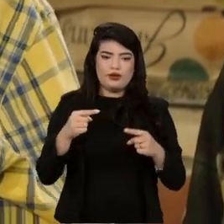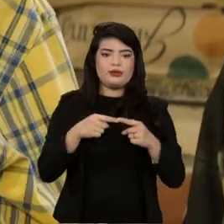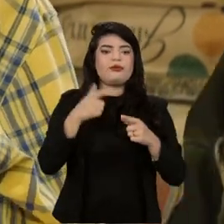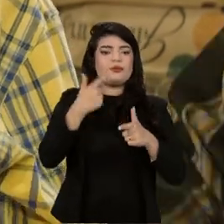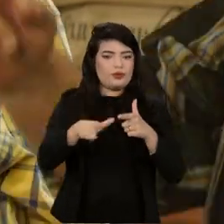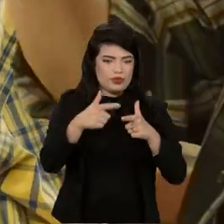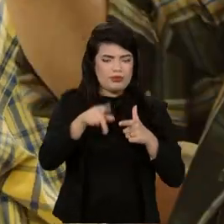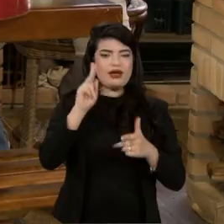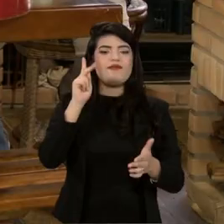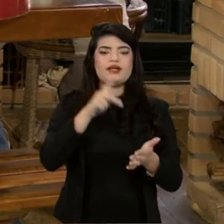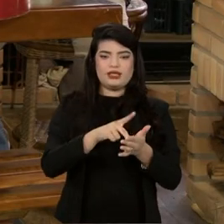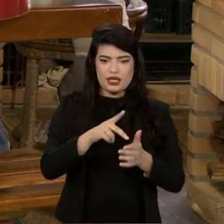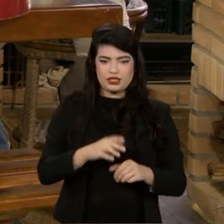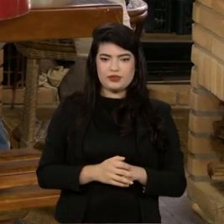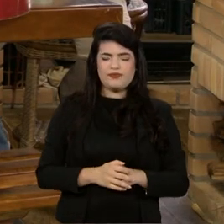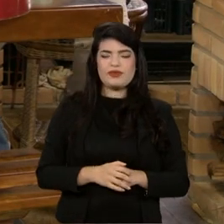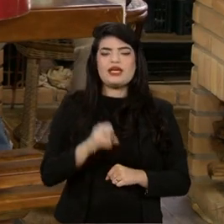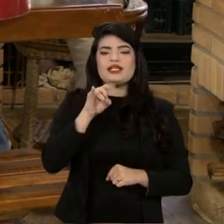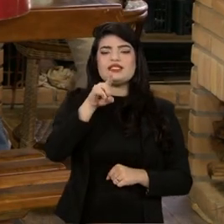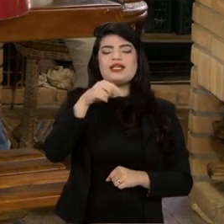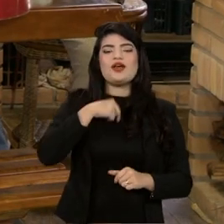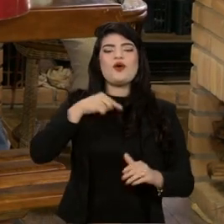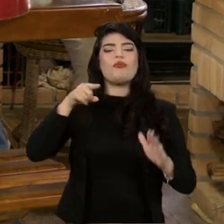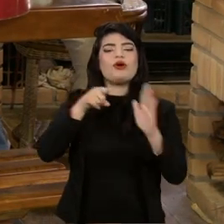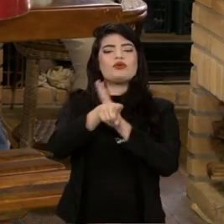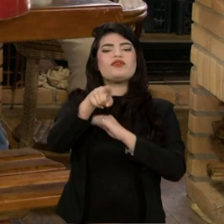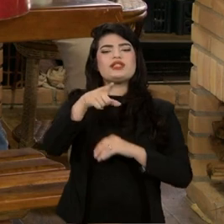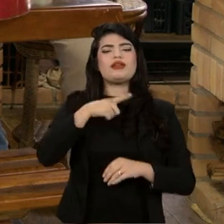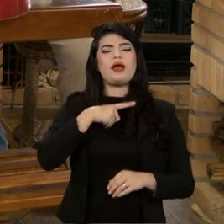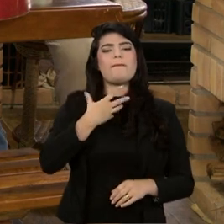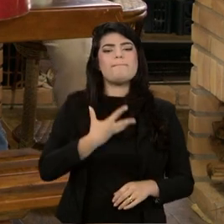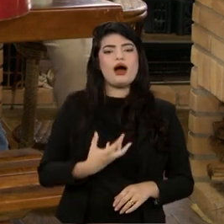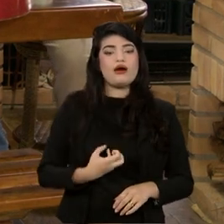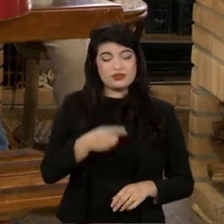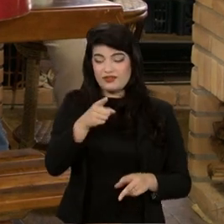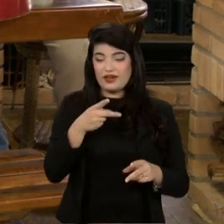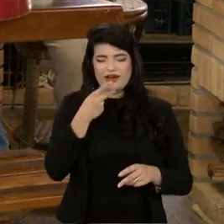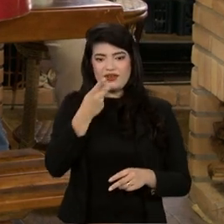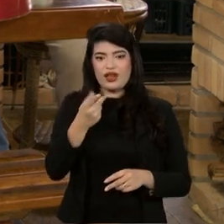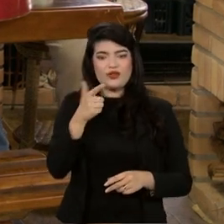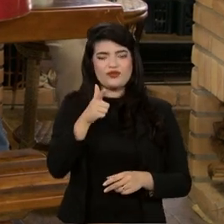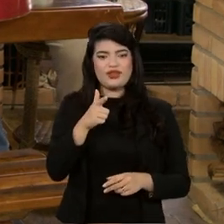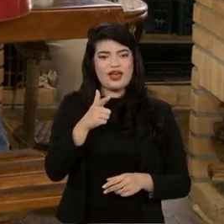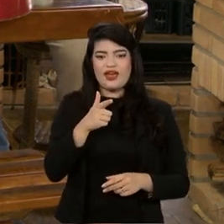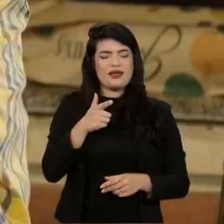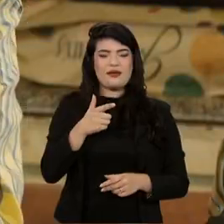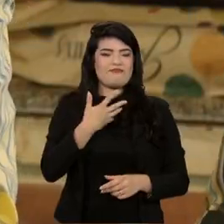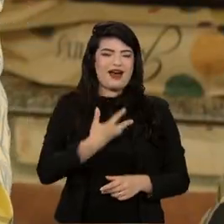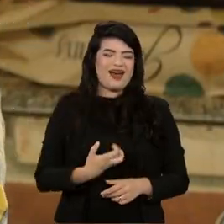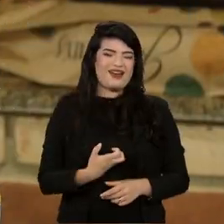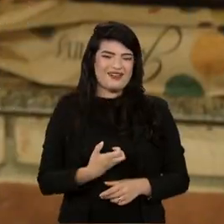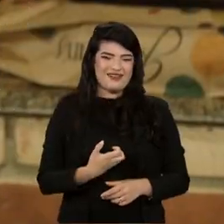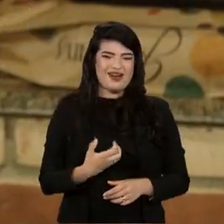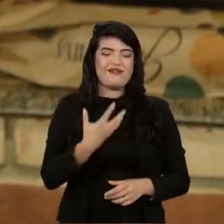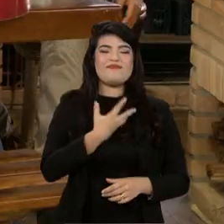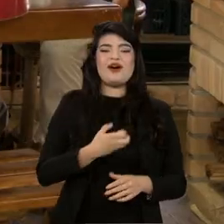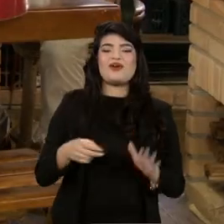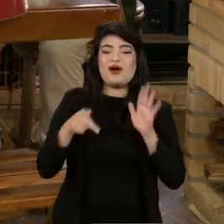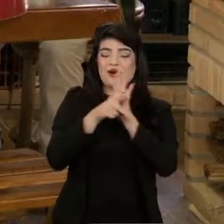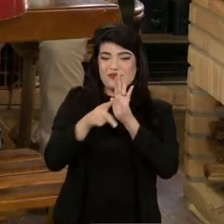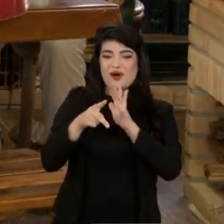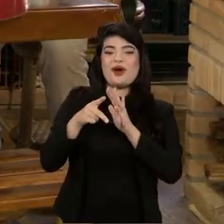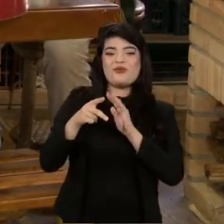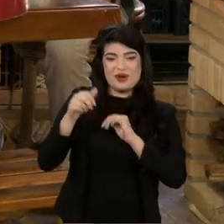essa. E se eu fizesse uma pergunta a você, se tem alguma mágoa na vida, você vai falar que não tem. Mágoa de boiadeira. Ah.